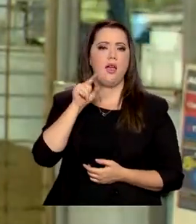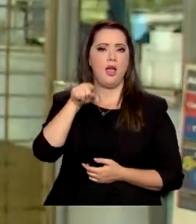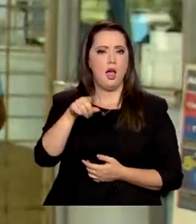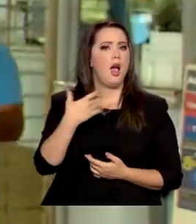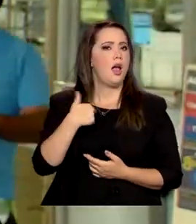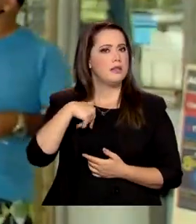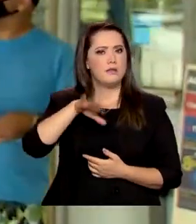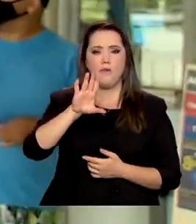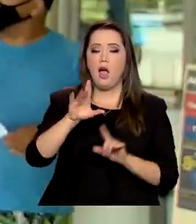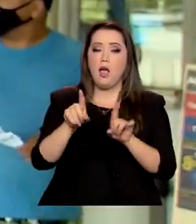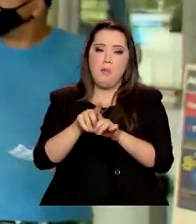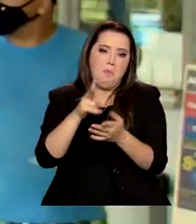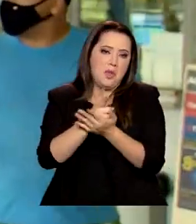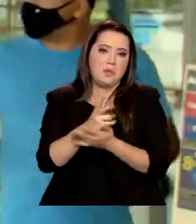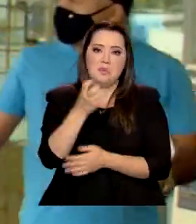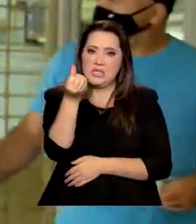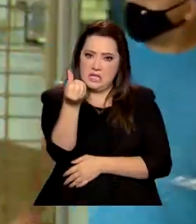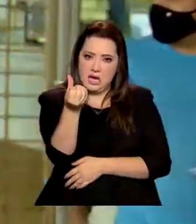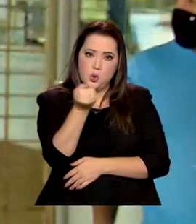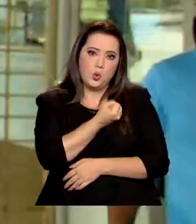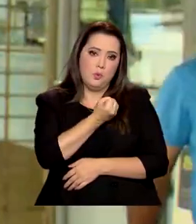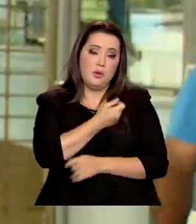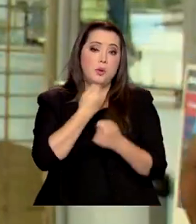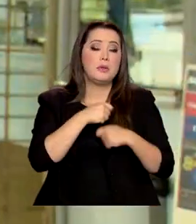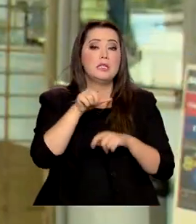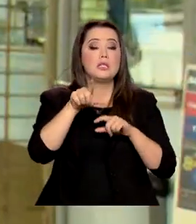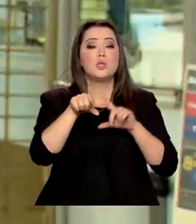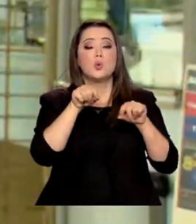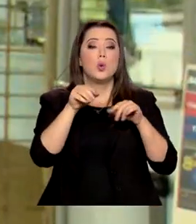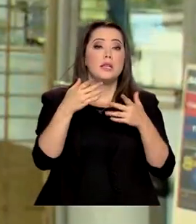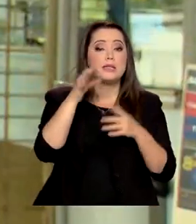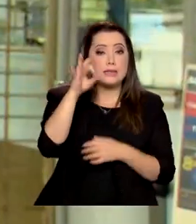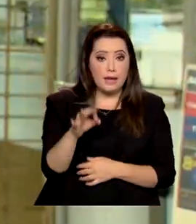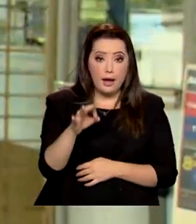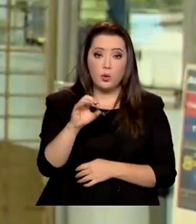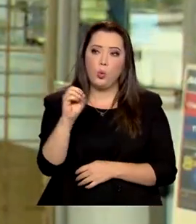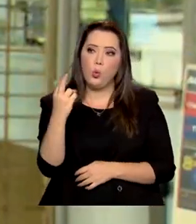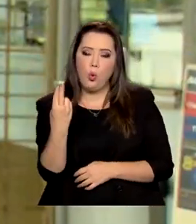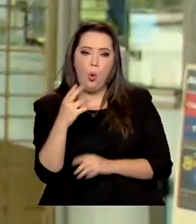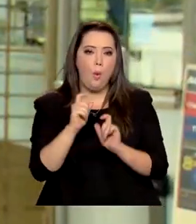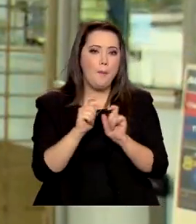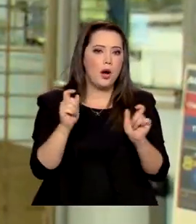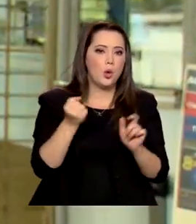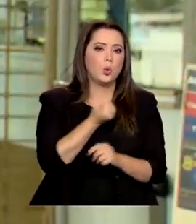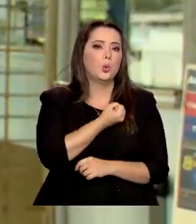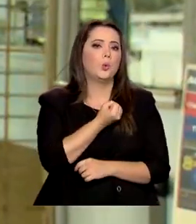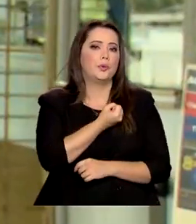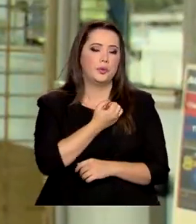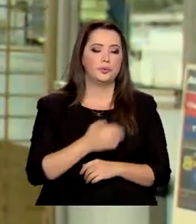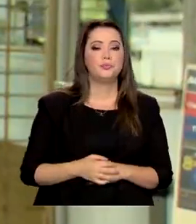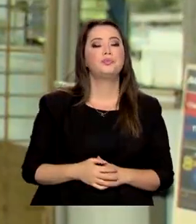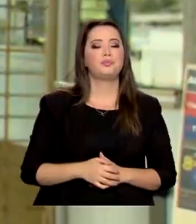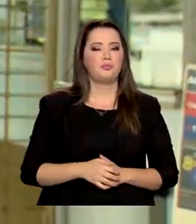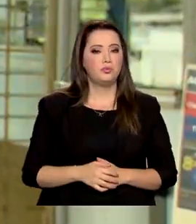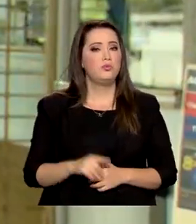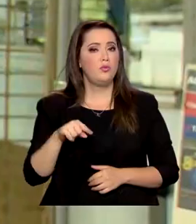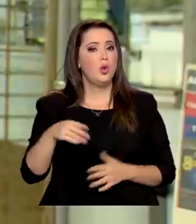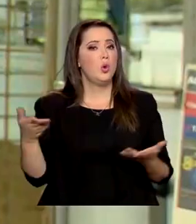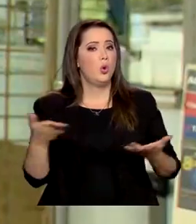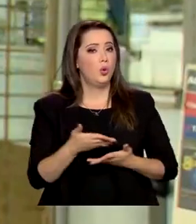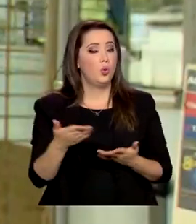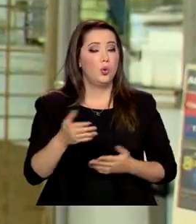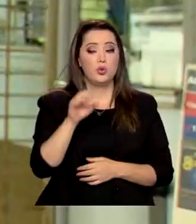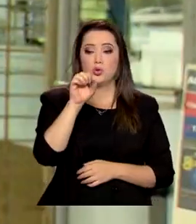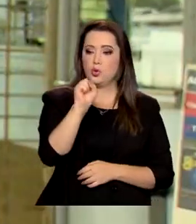6 dezenas, esse prêmio é distribuído entre as pessoas que acertaram o maior número de dezenas do jogo. O sorteio ocorre ainda hoje, a partir